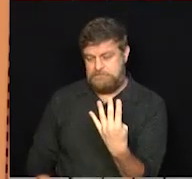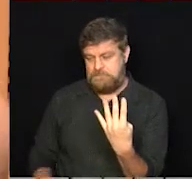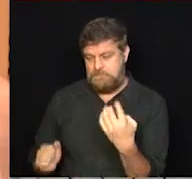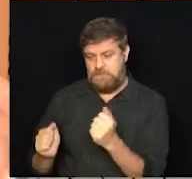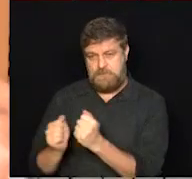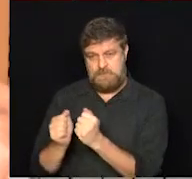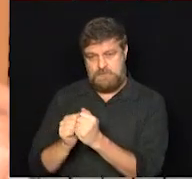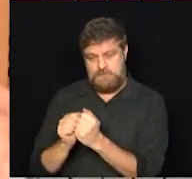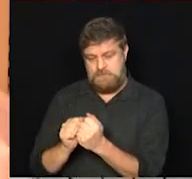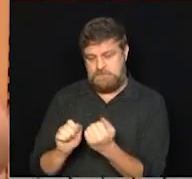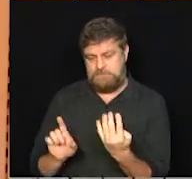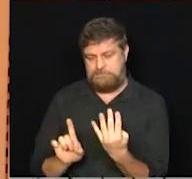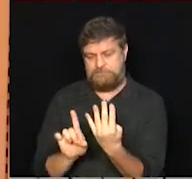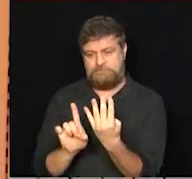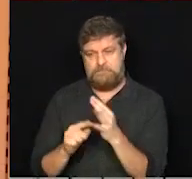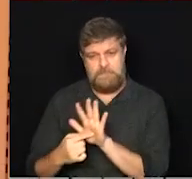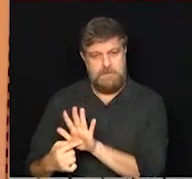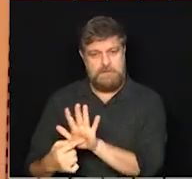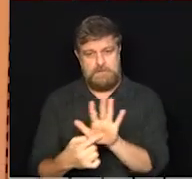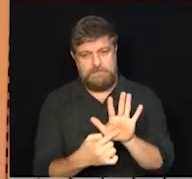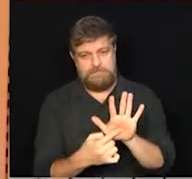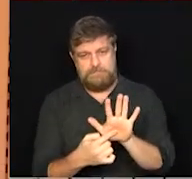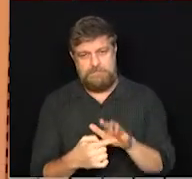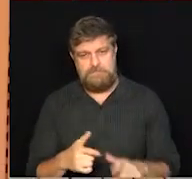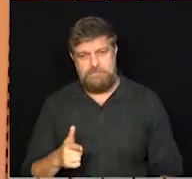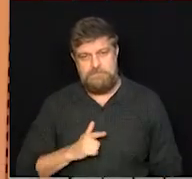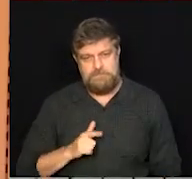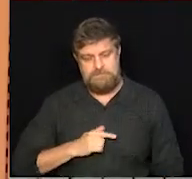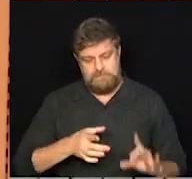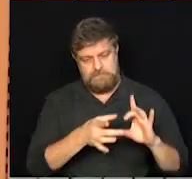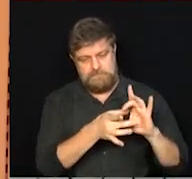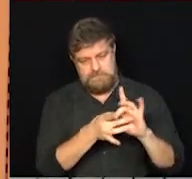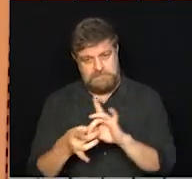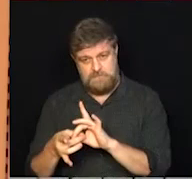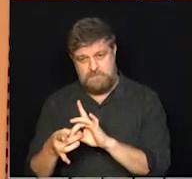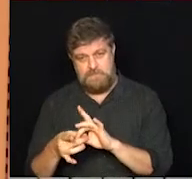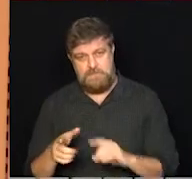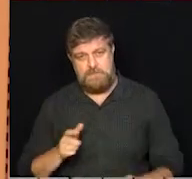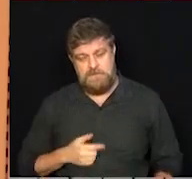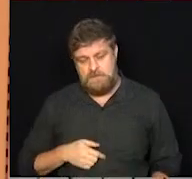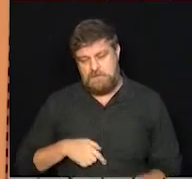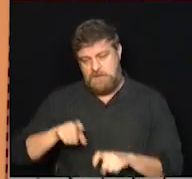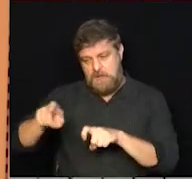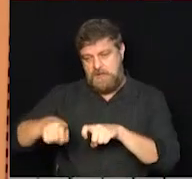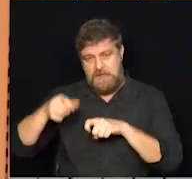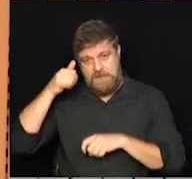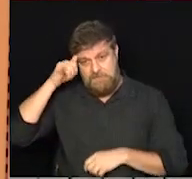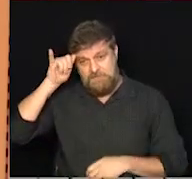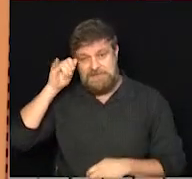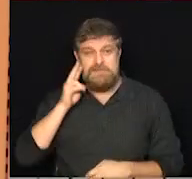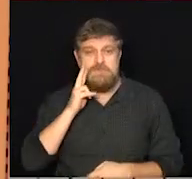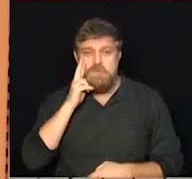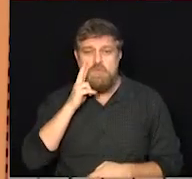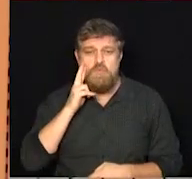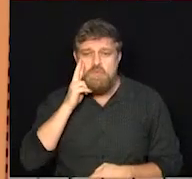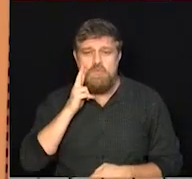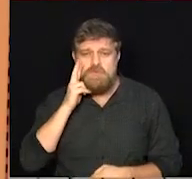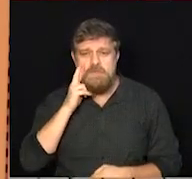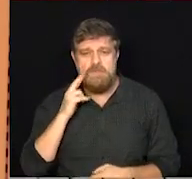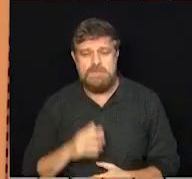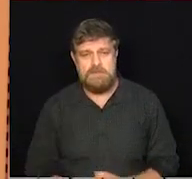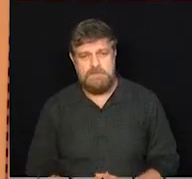da Alessandra apresentaram esse contexto aqui da da Fazenda Roseira como